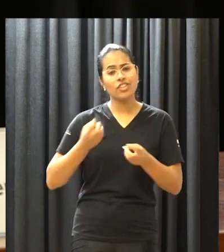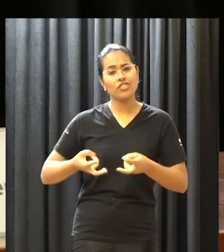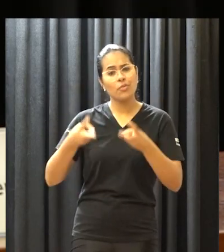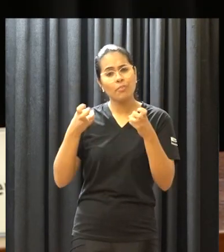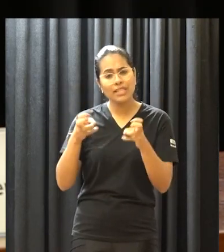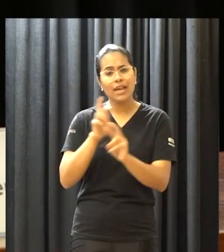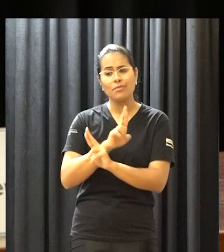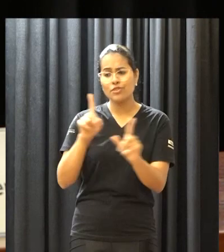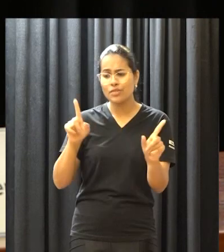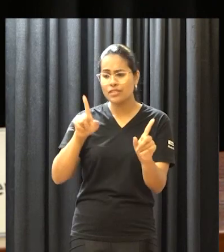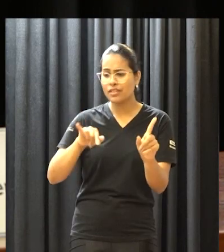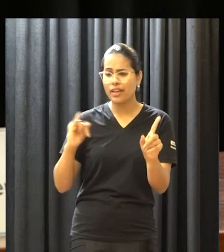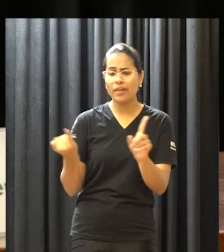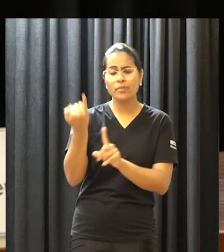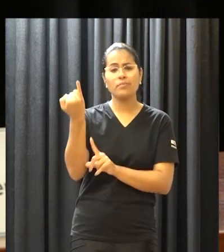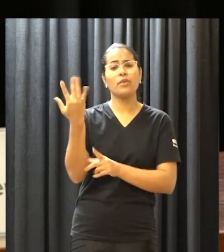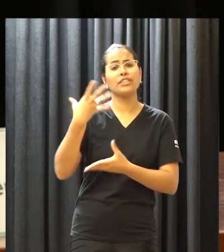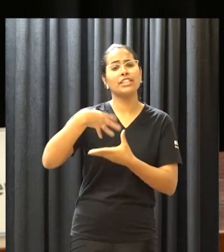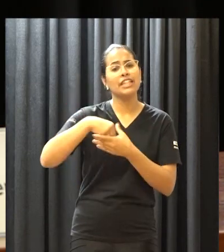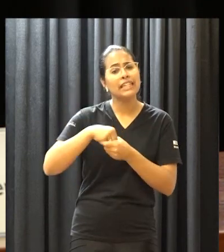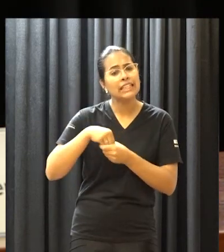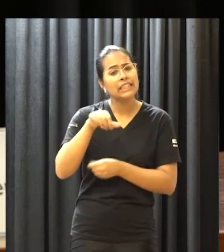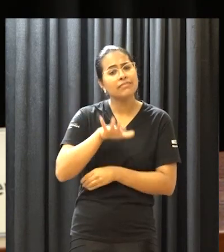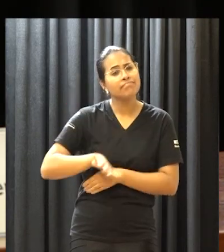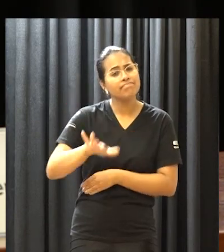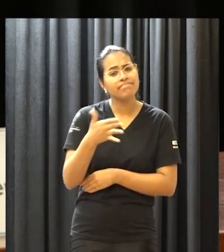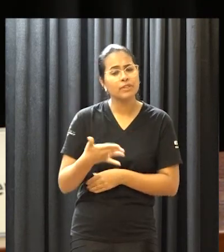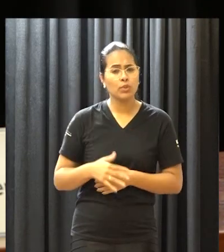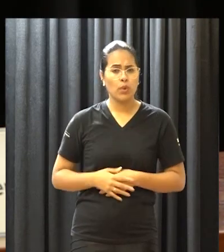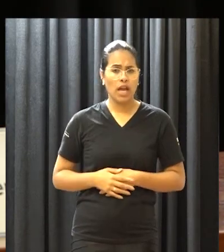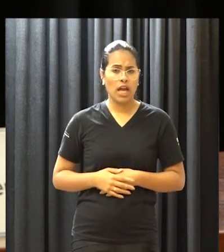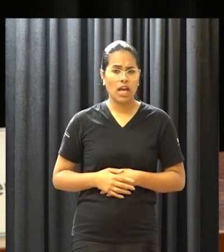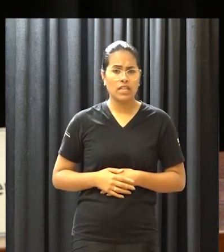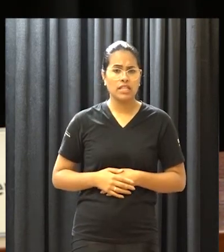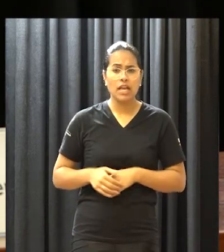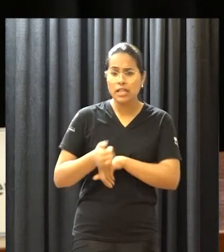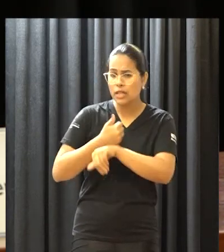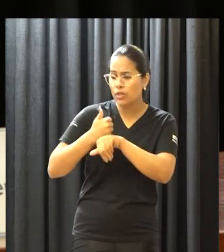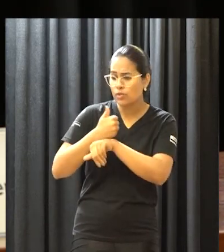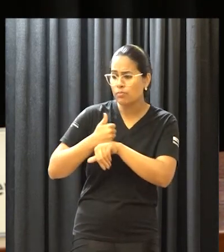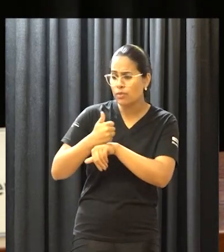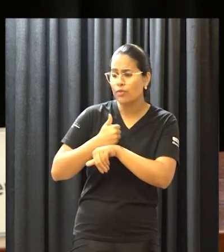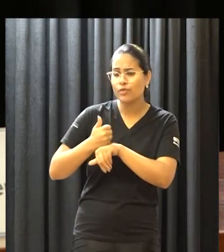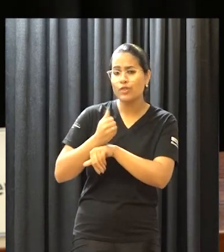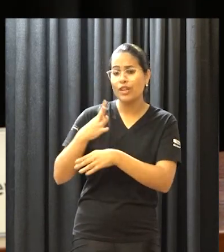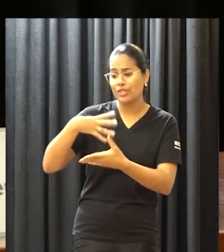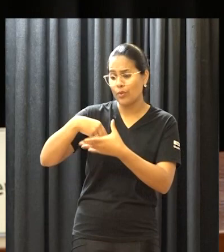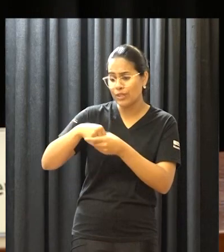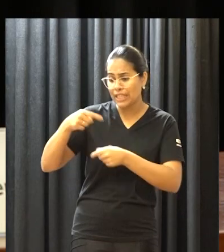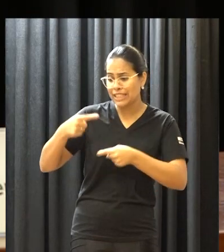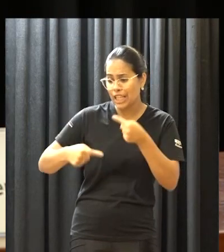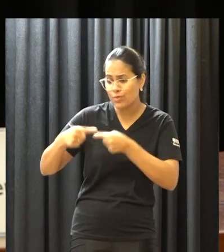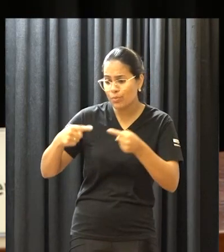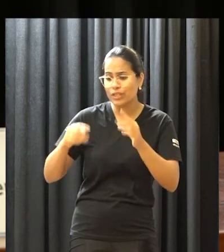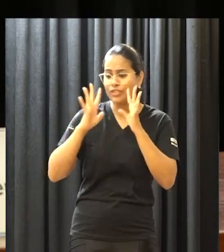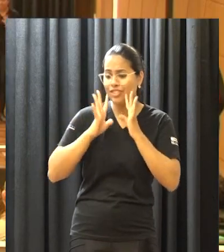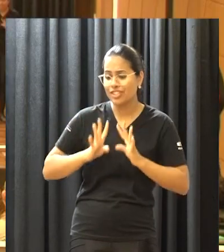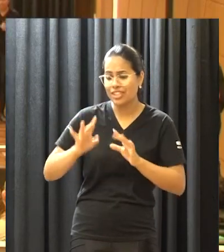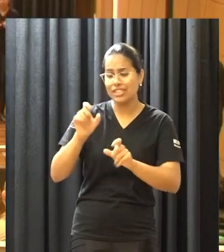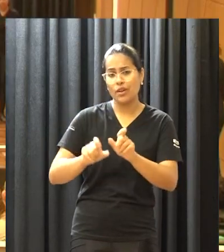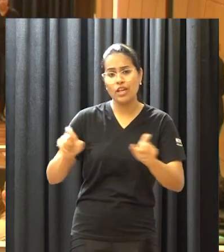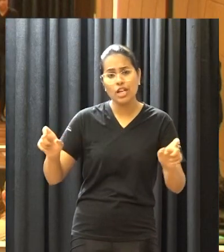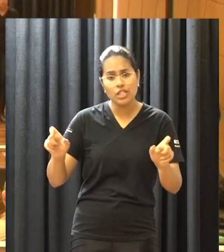diferenças muito importantes quando os profissionais que estão nas políticas, né, de atenção às pessoas